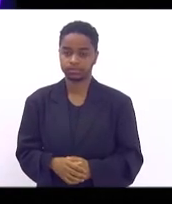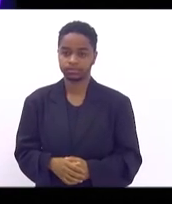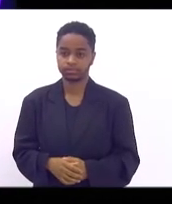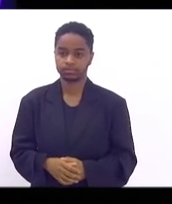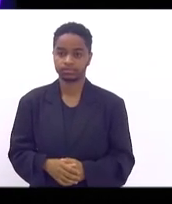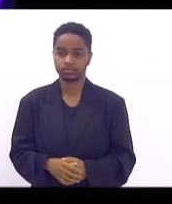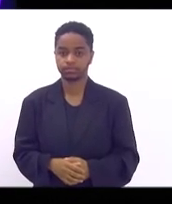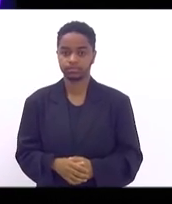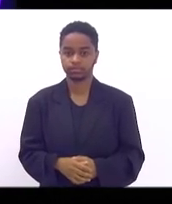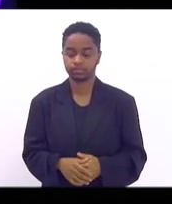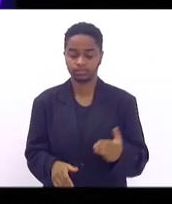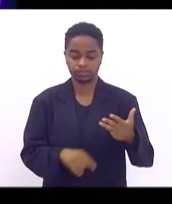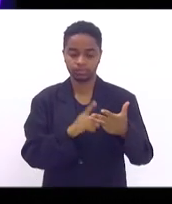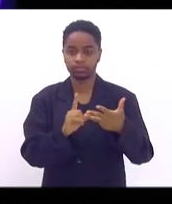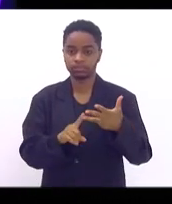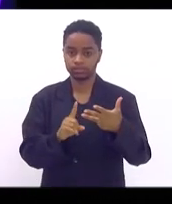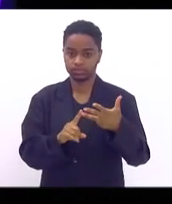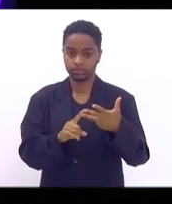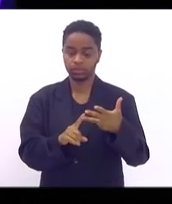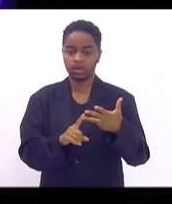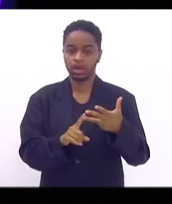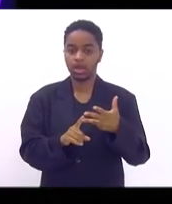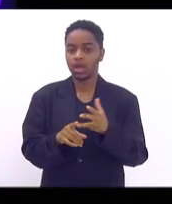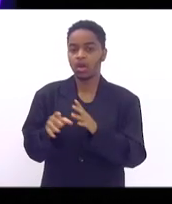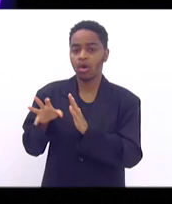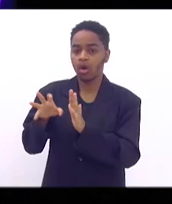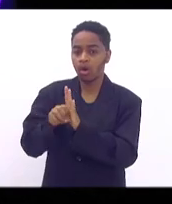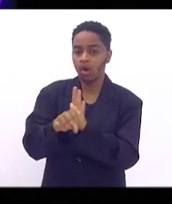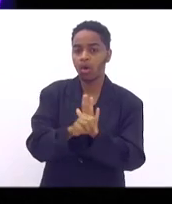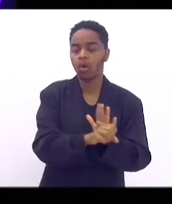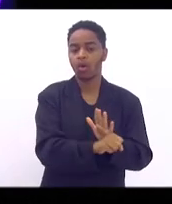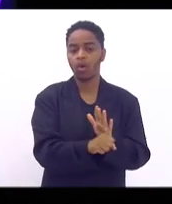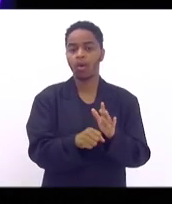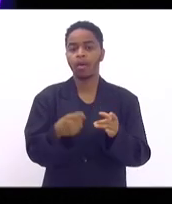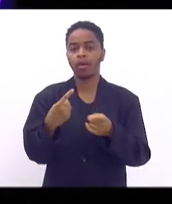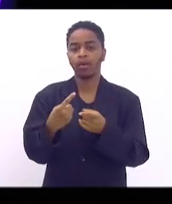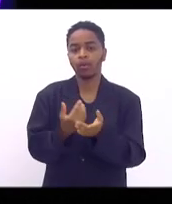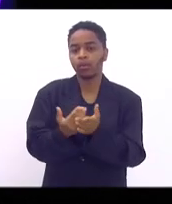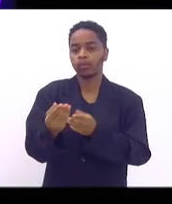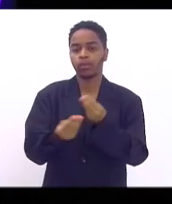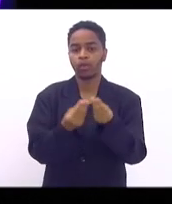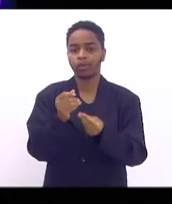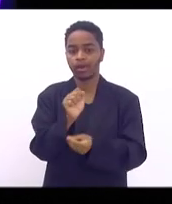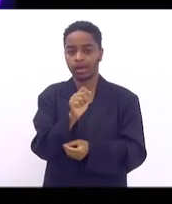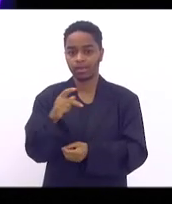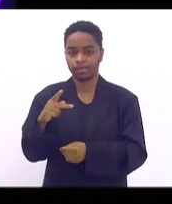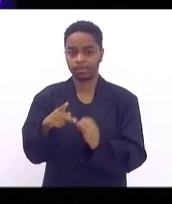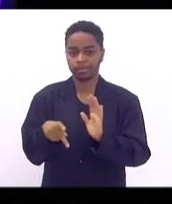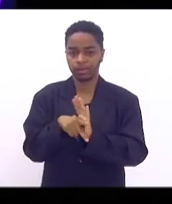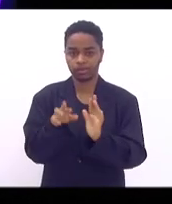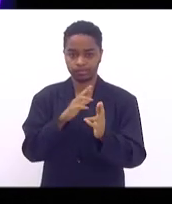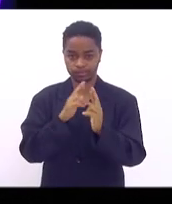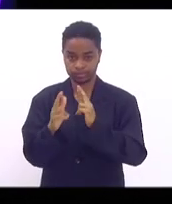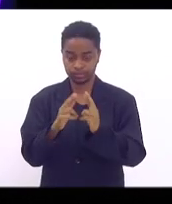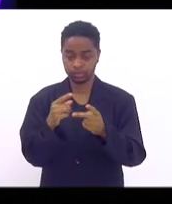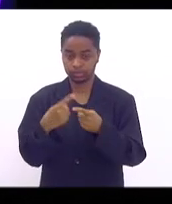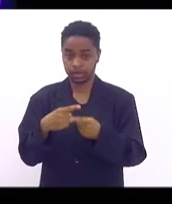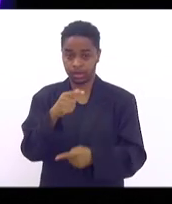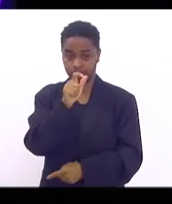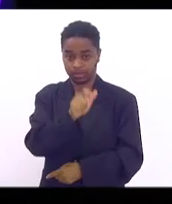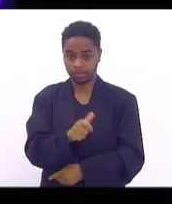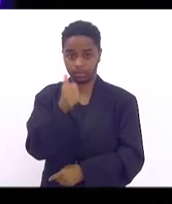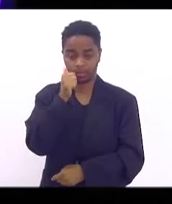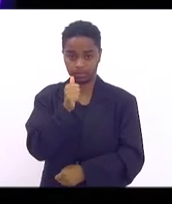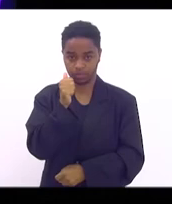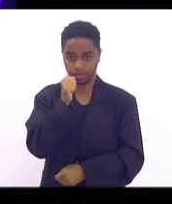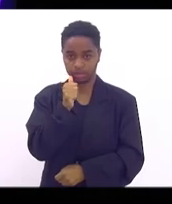Um caso de estelionato afetivo, né, que iniciou através do aplicativo de relacionamento. Uma mulher, né,